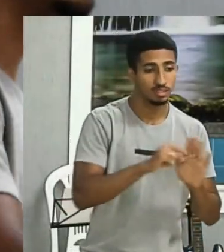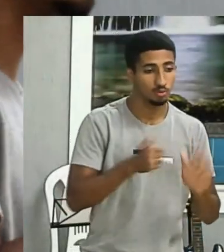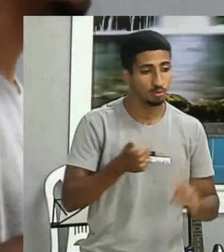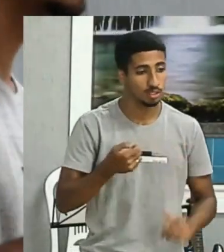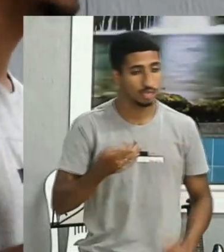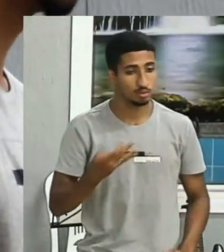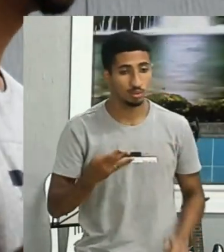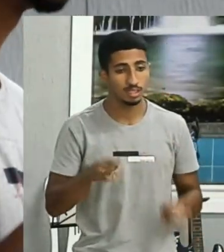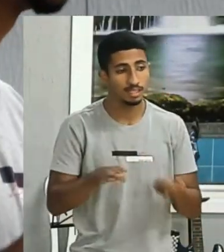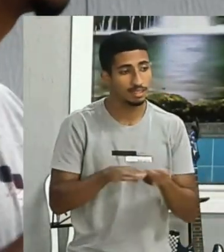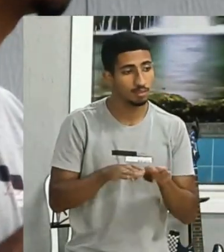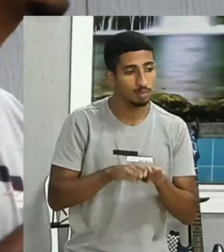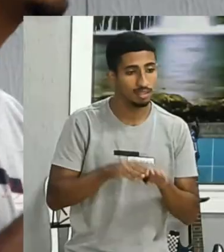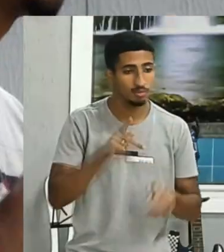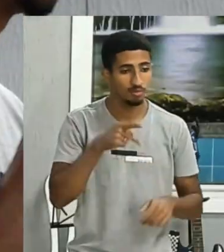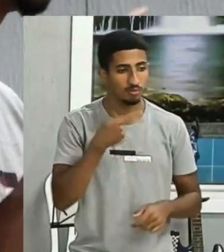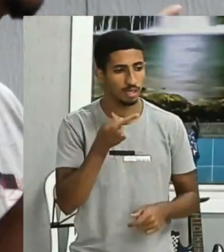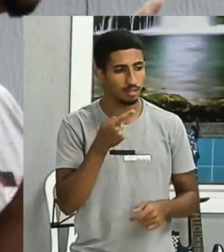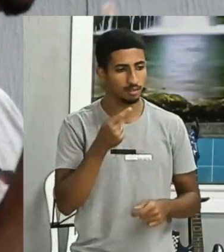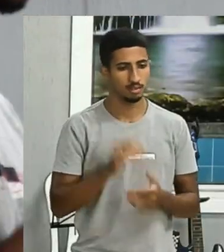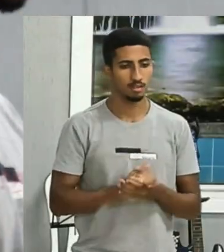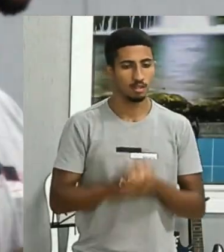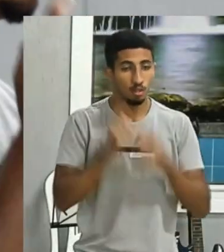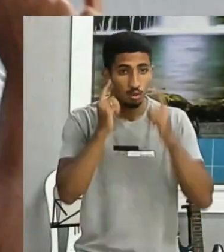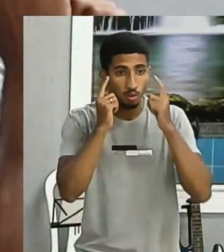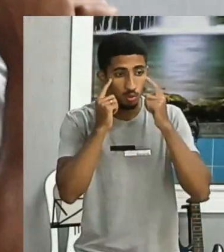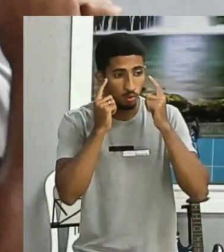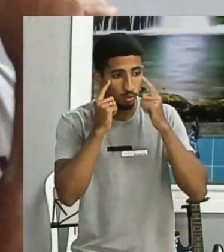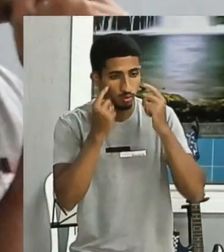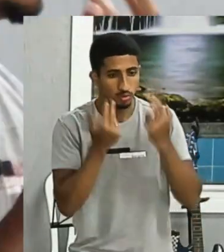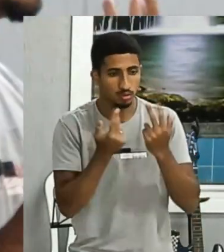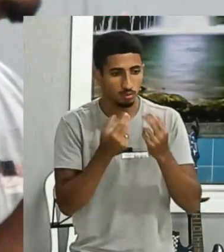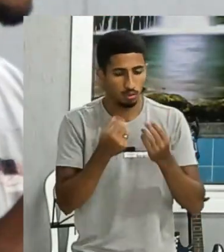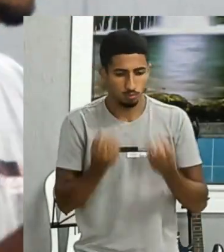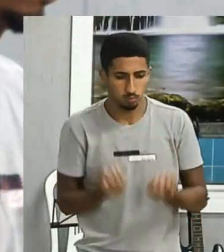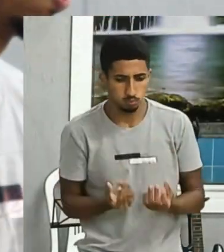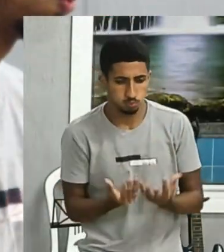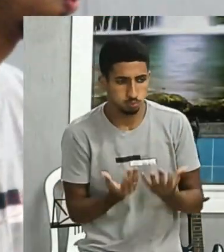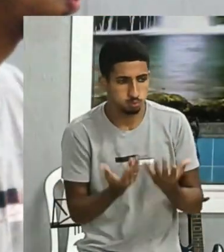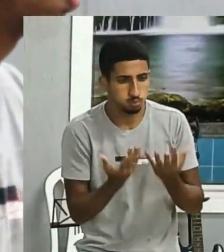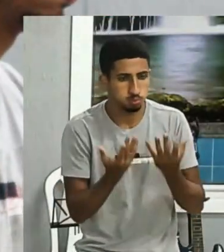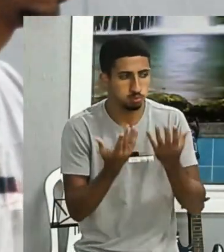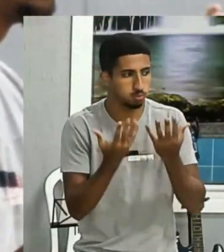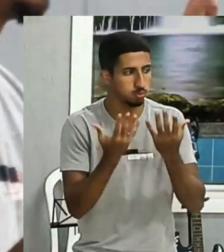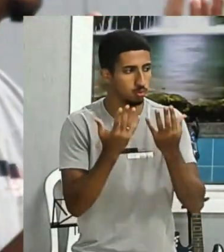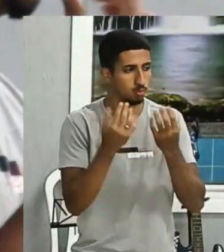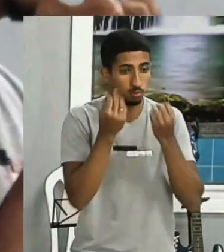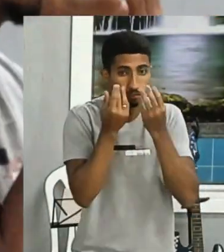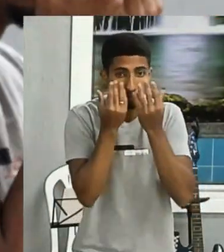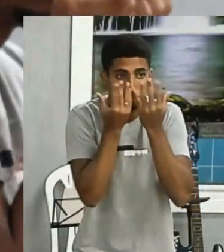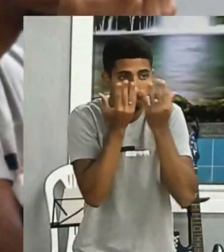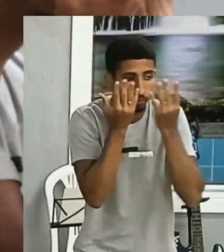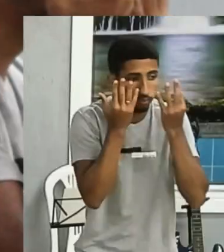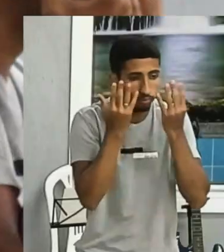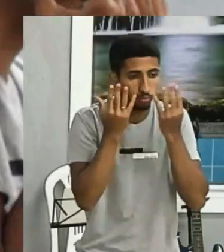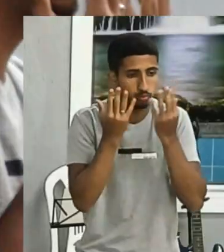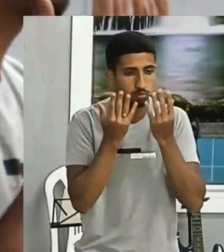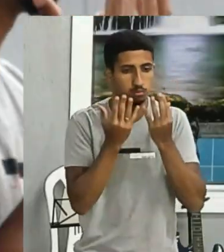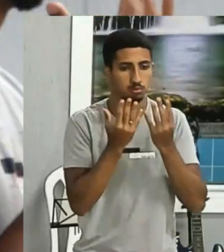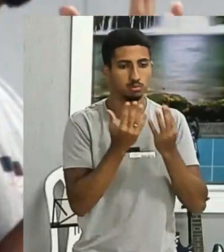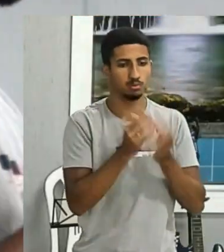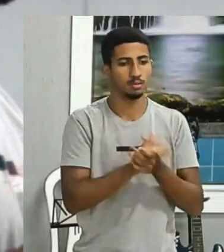como uma chama de fogo. São aqueles olhos penetrantes, que penetram, que sondam,